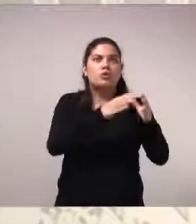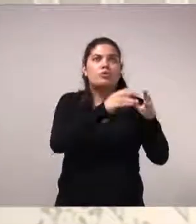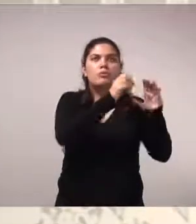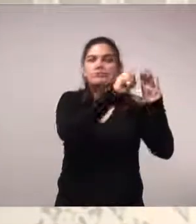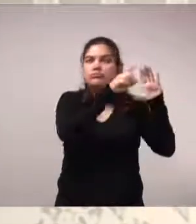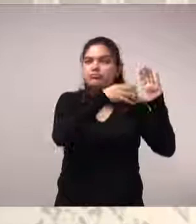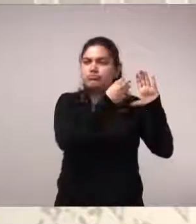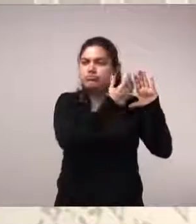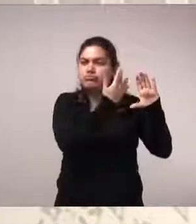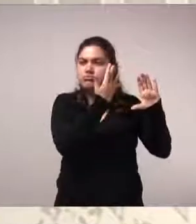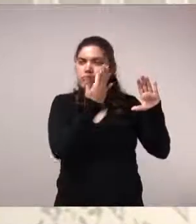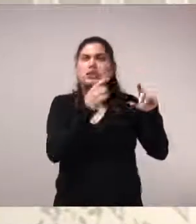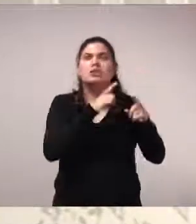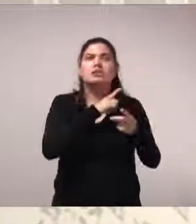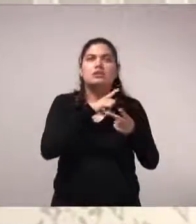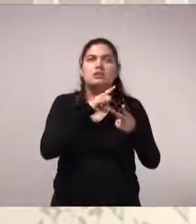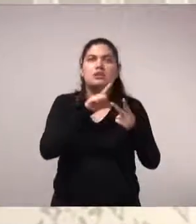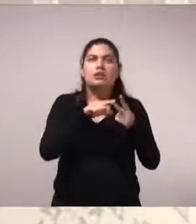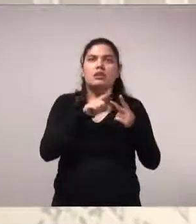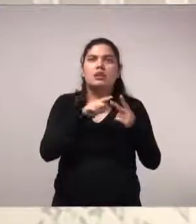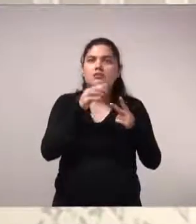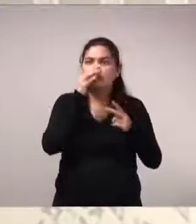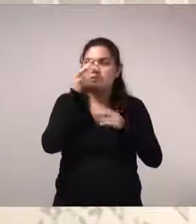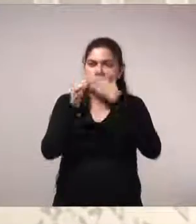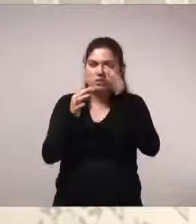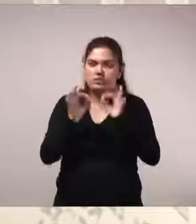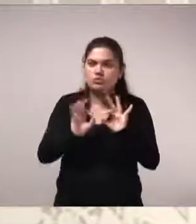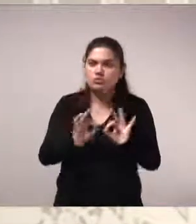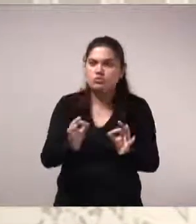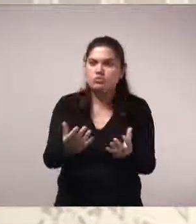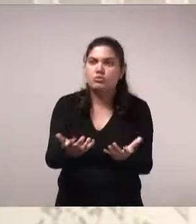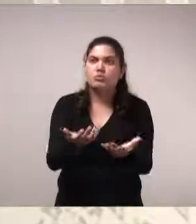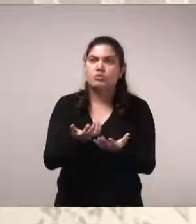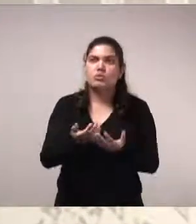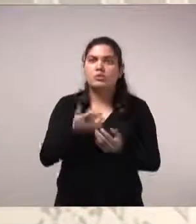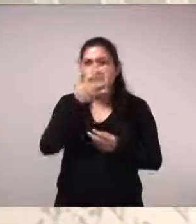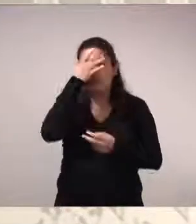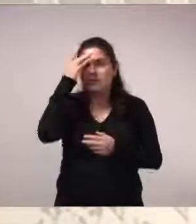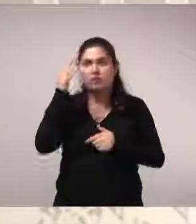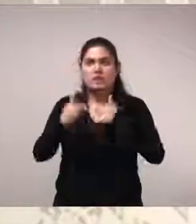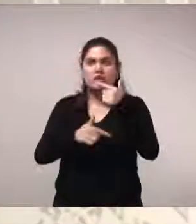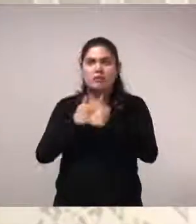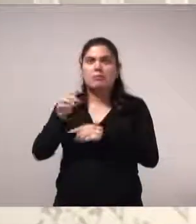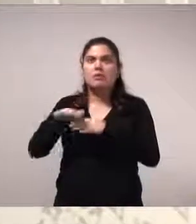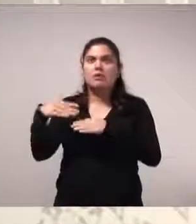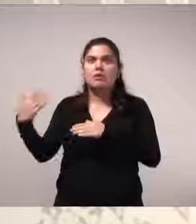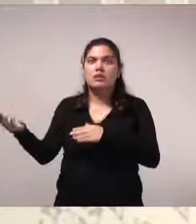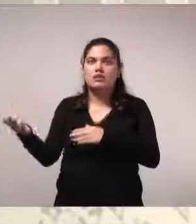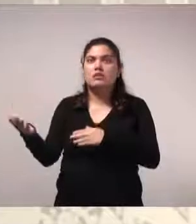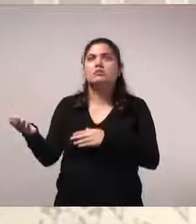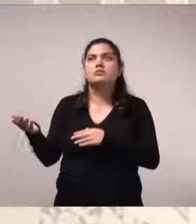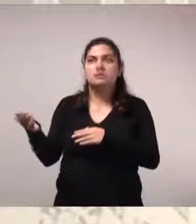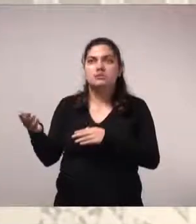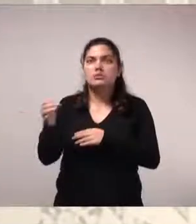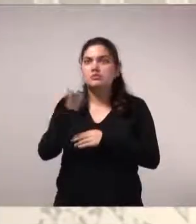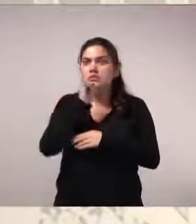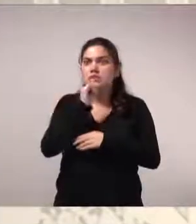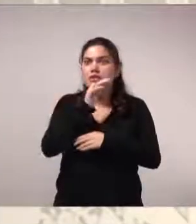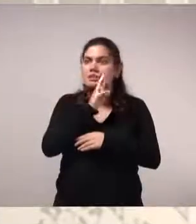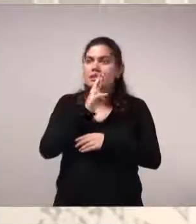pessoal que faz a gestão das áreas verdes, colaboradores externos, parceiros externos como os